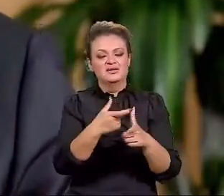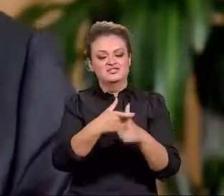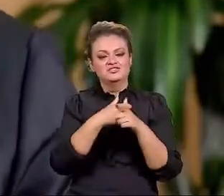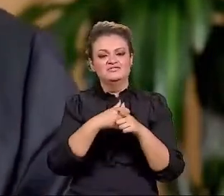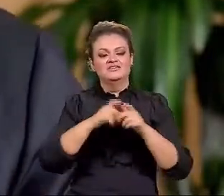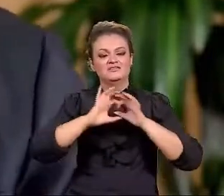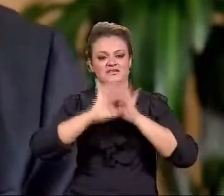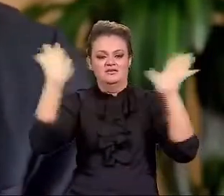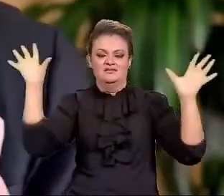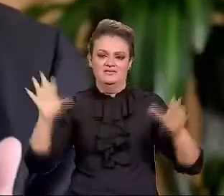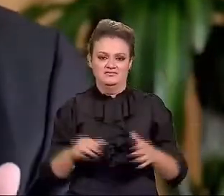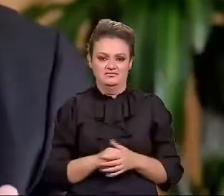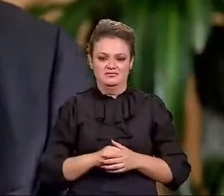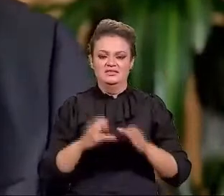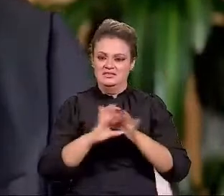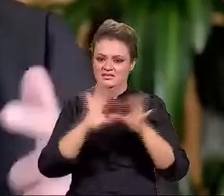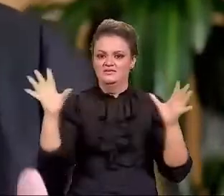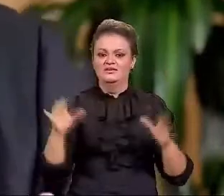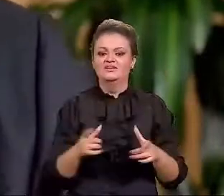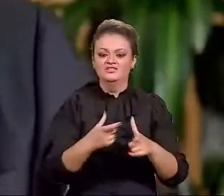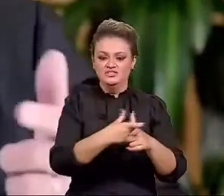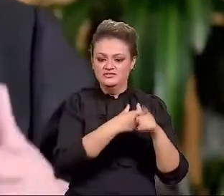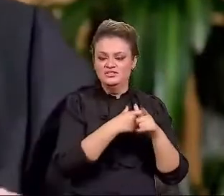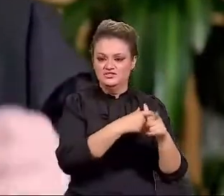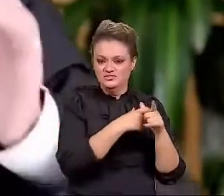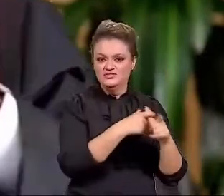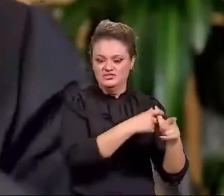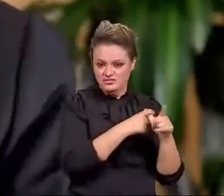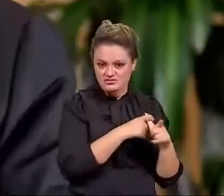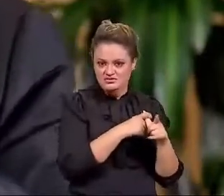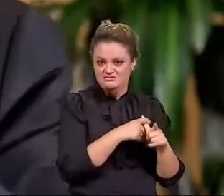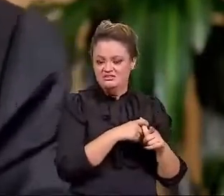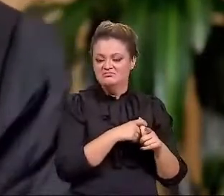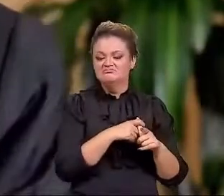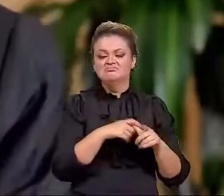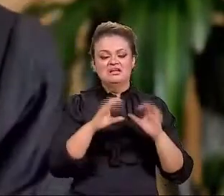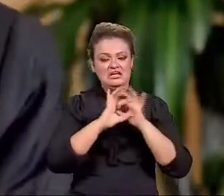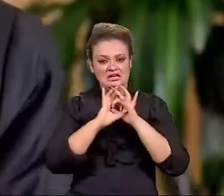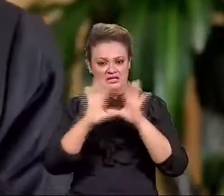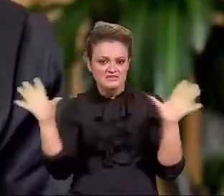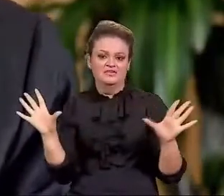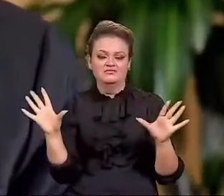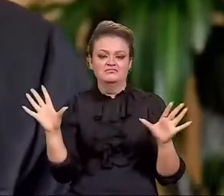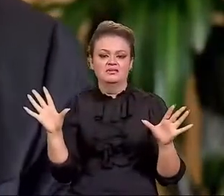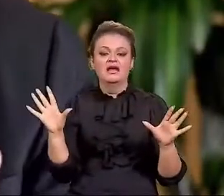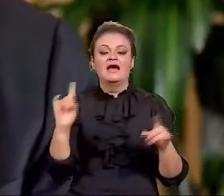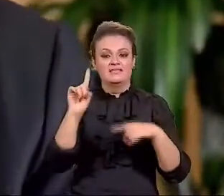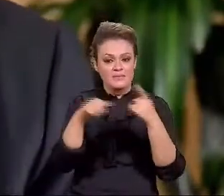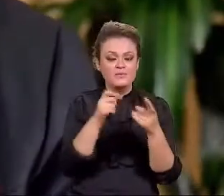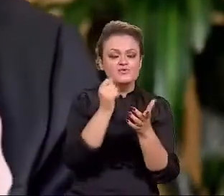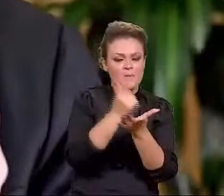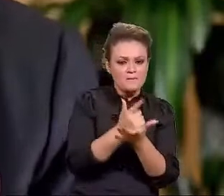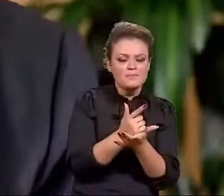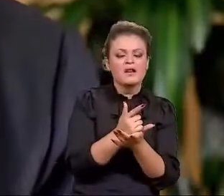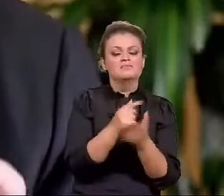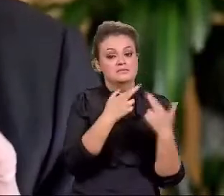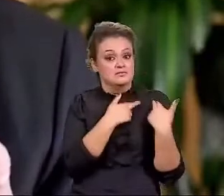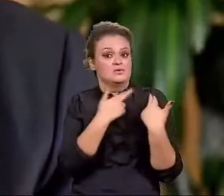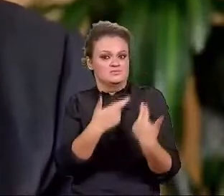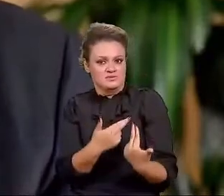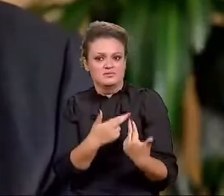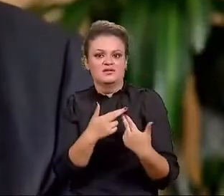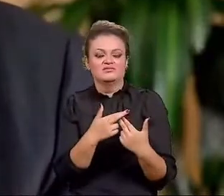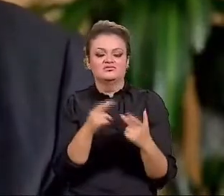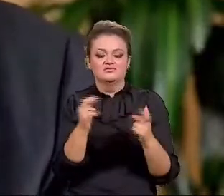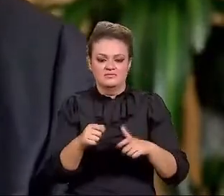pequenas dívidas para fazer outra dívida sempre de forma muito responsável. Ninguém pode gastar